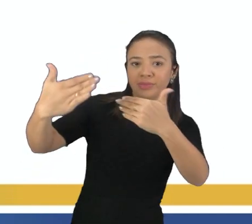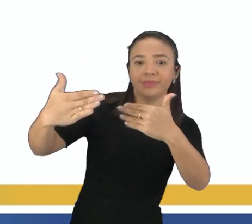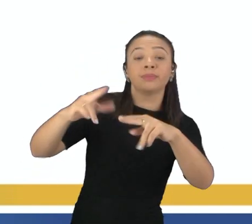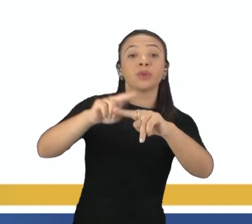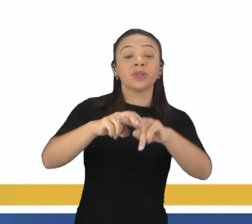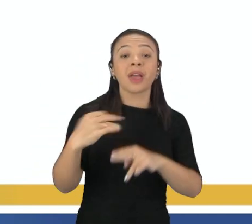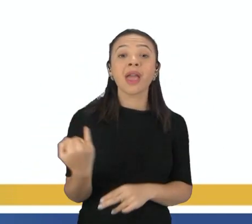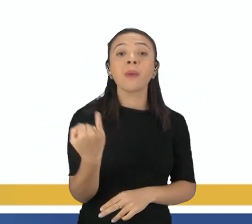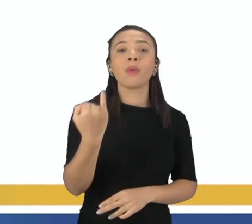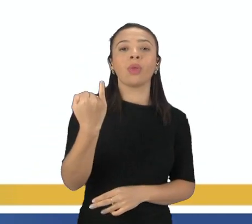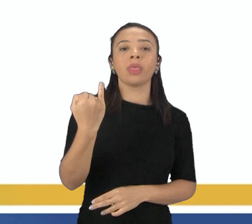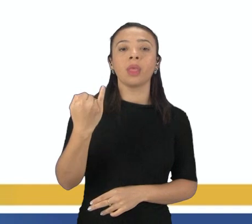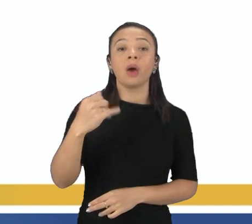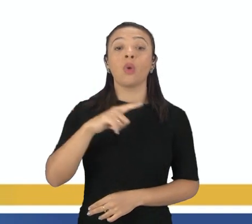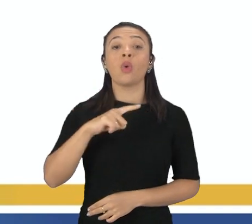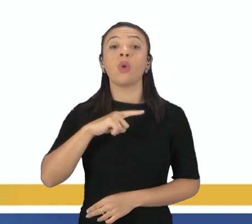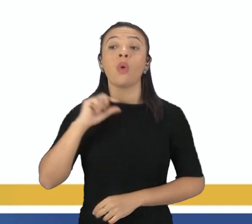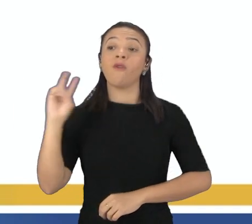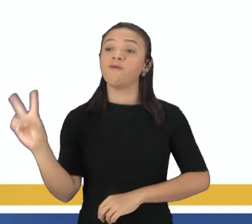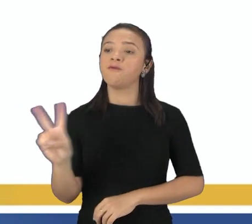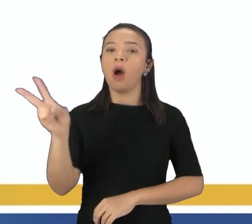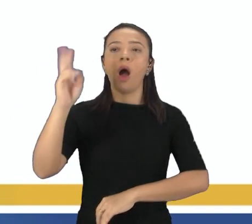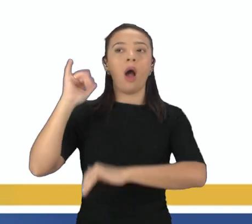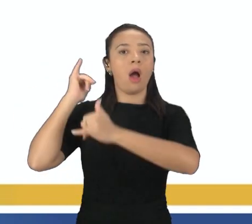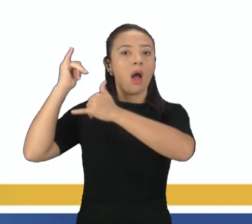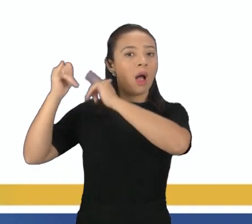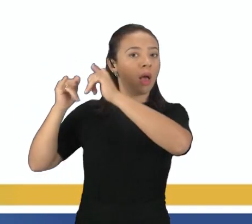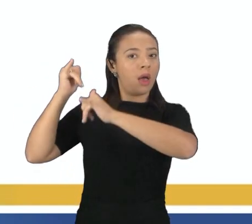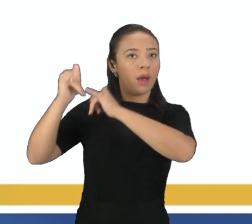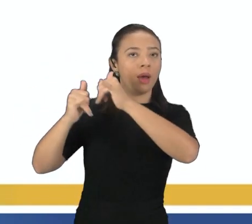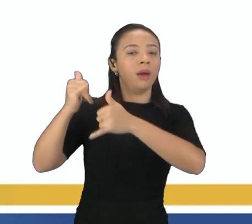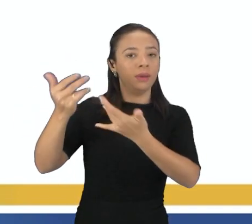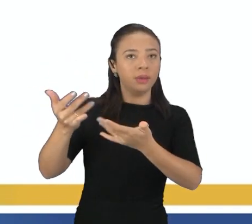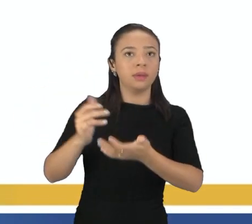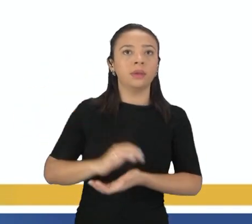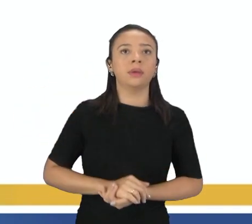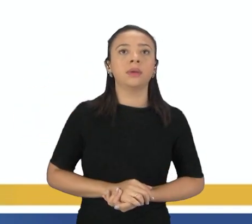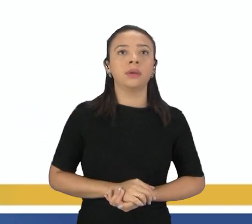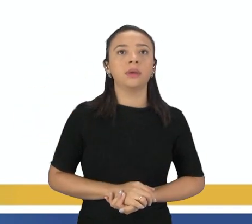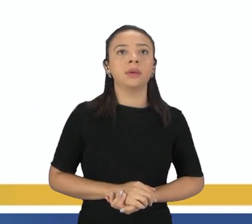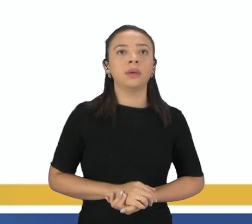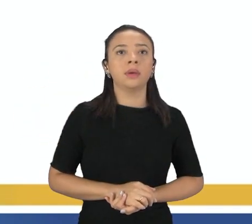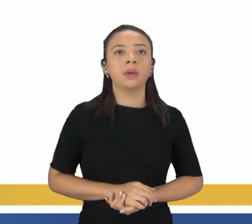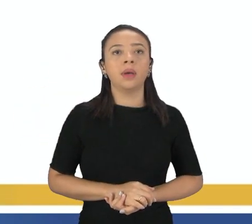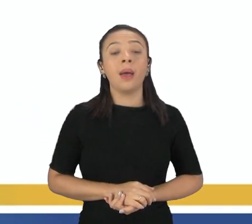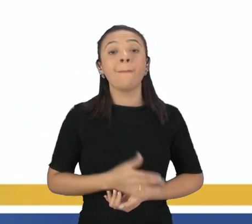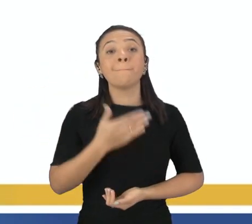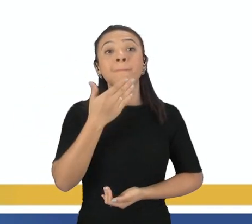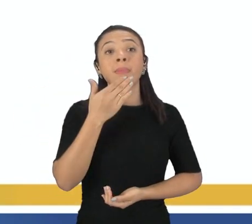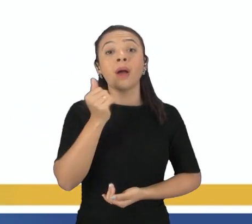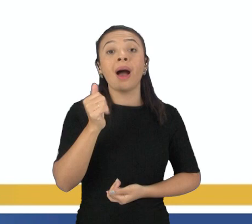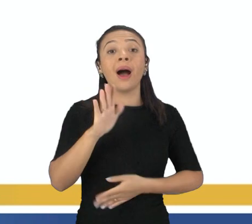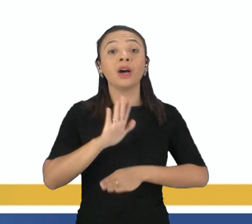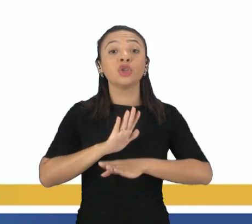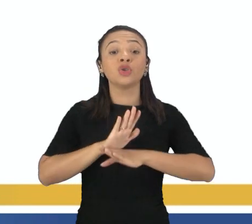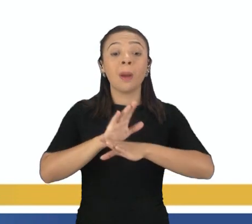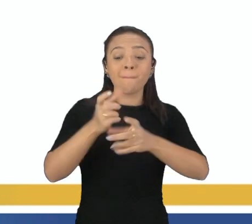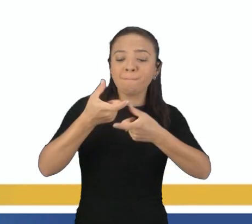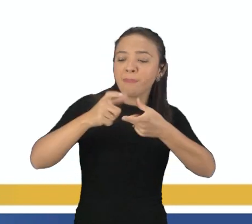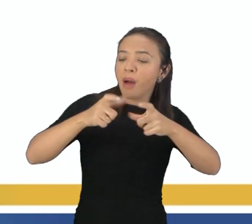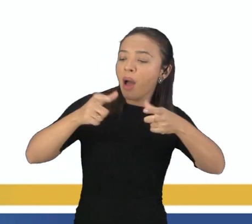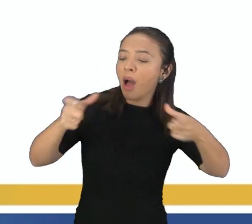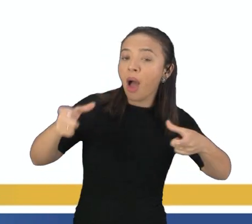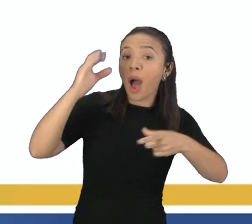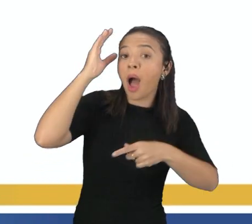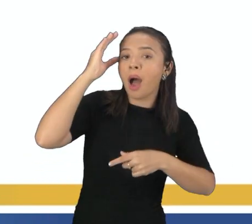valorizar a tradição dos jogos e brincadeiras é uma maneira de preservar, potencializar, ressignificar e ampliar a cultura